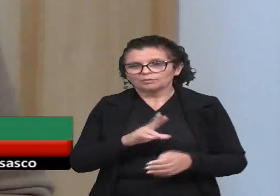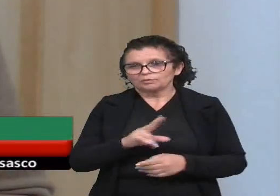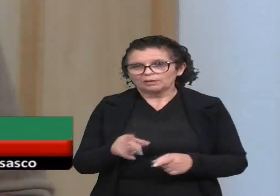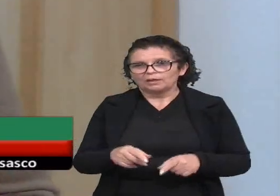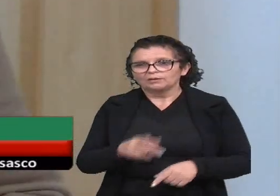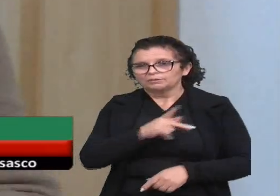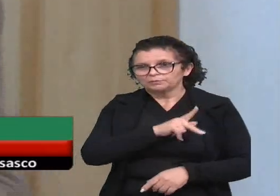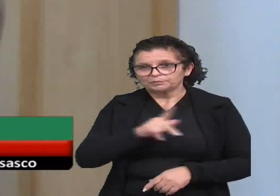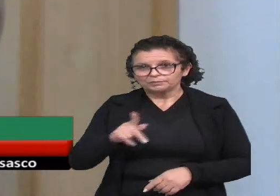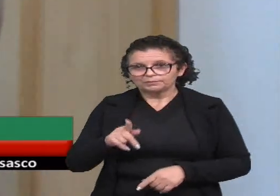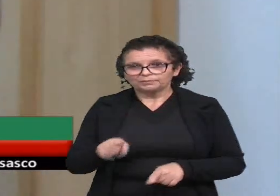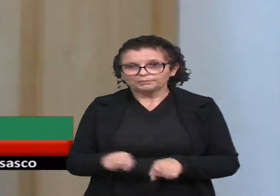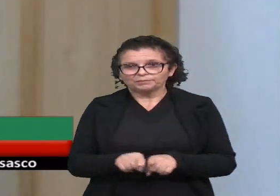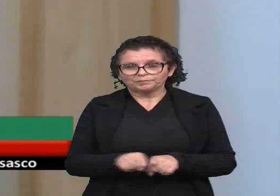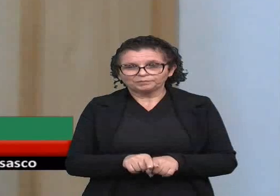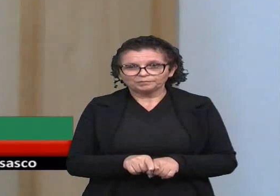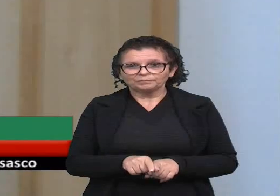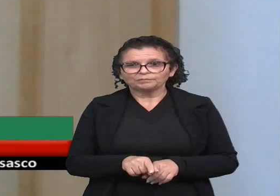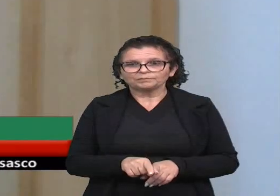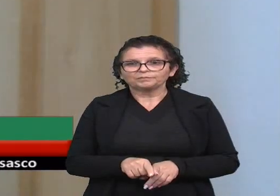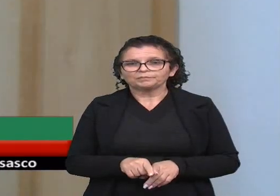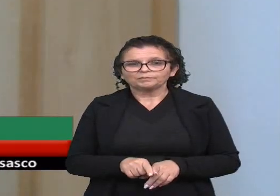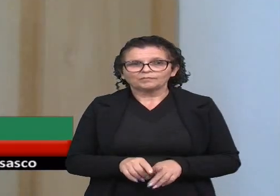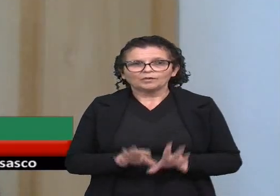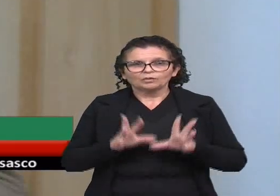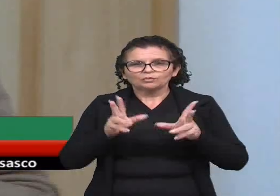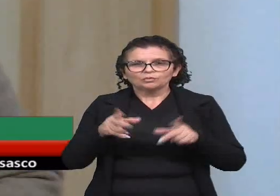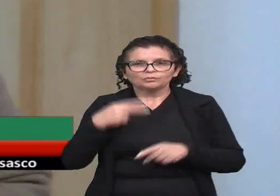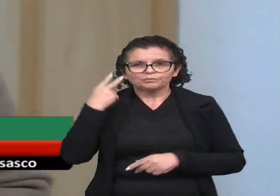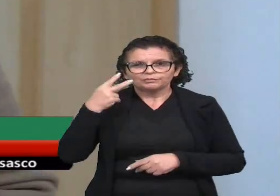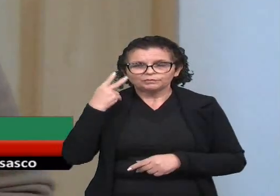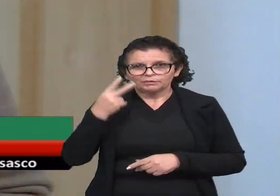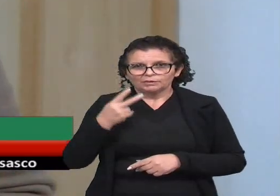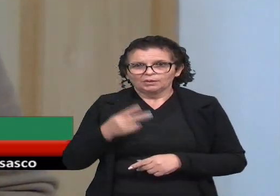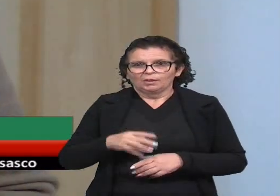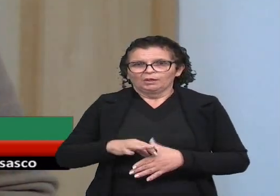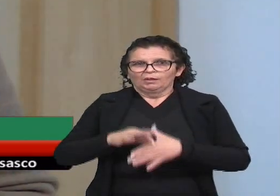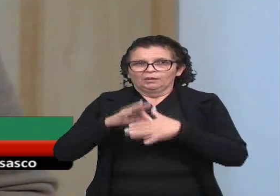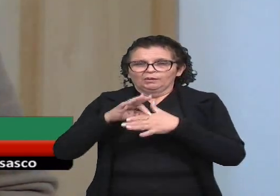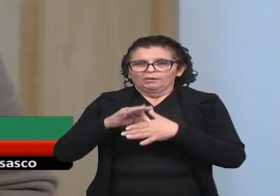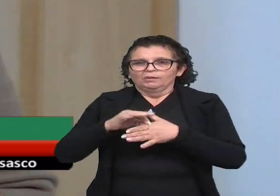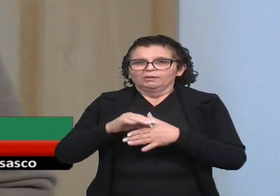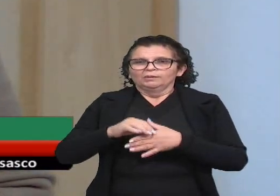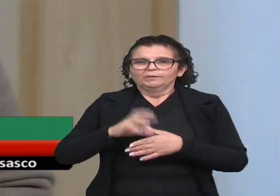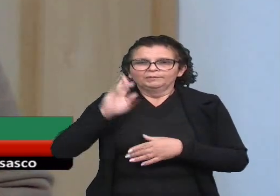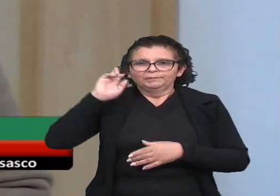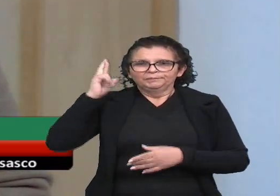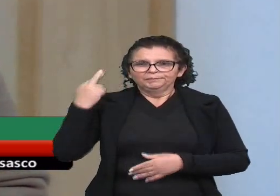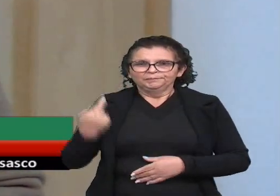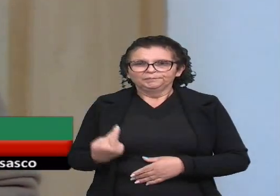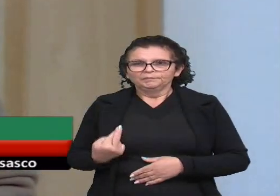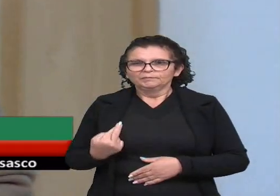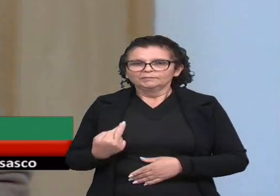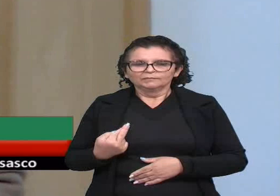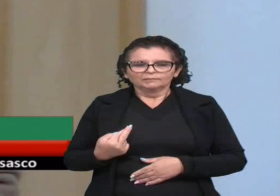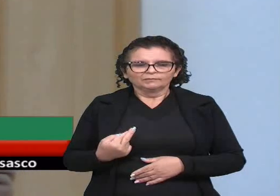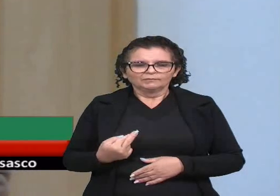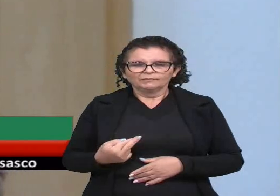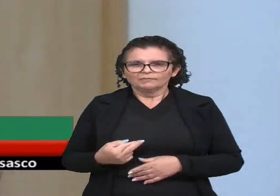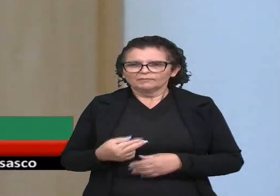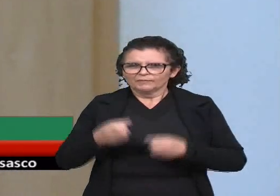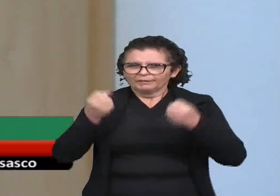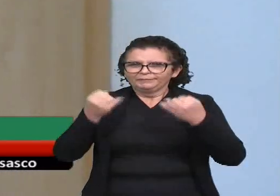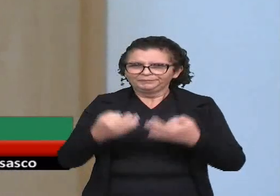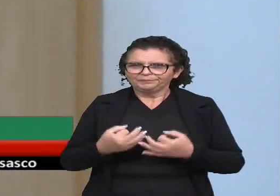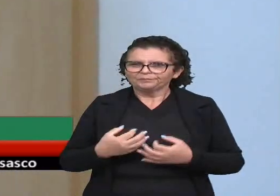nosso presidente, Carmônio Bastos, e todos os vereadores em nome da nossa líder de governo, Ana Paula Ross. Dizer que eu estou muito